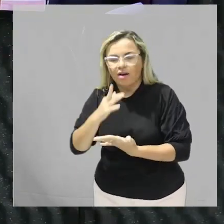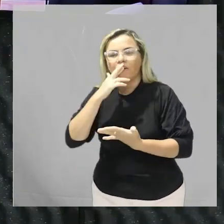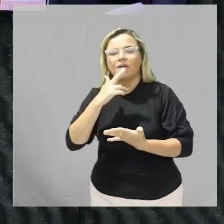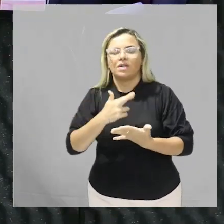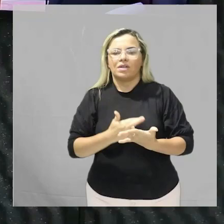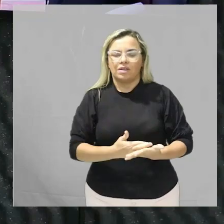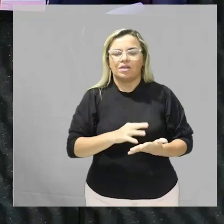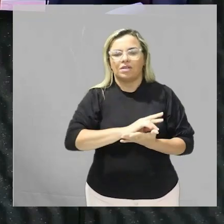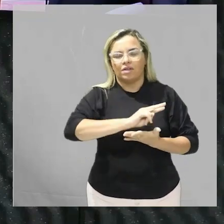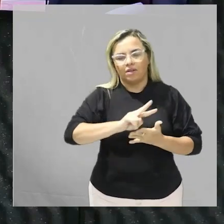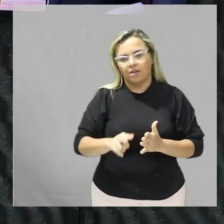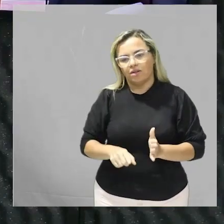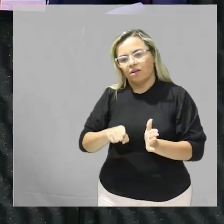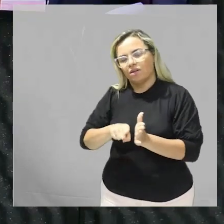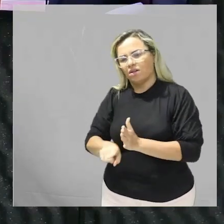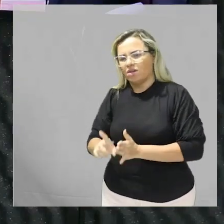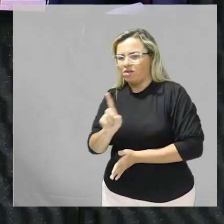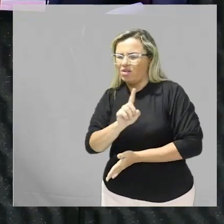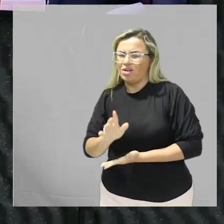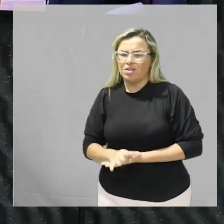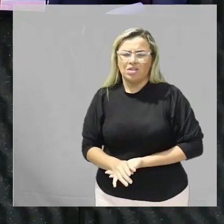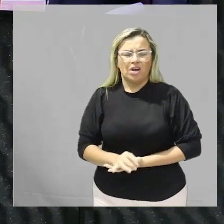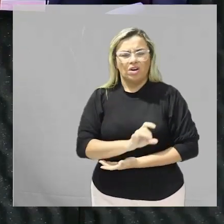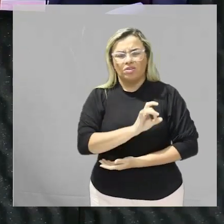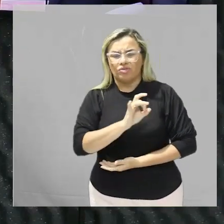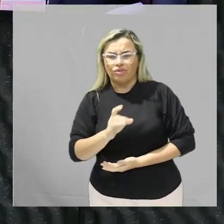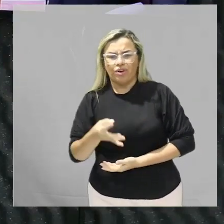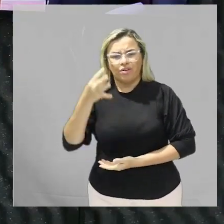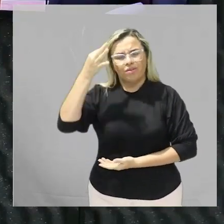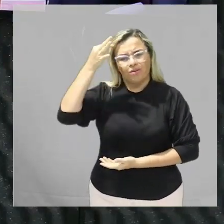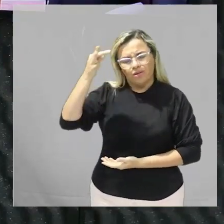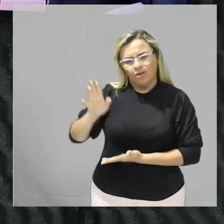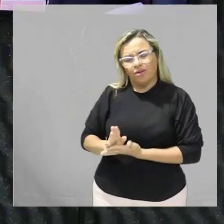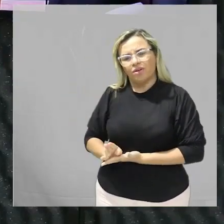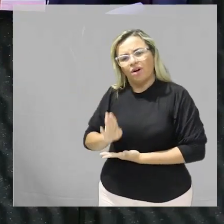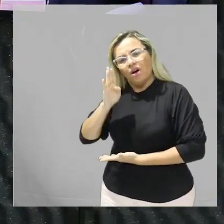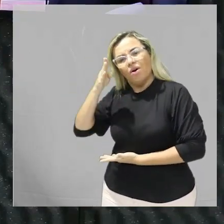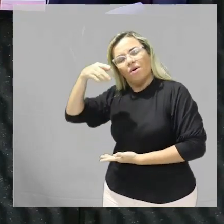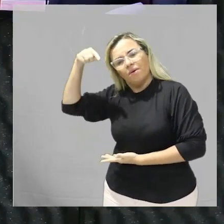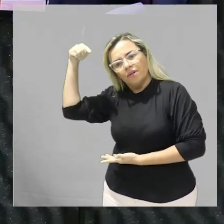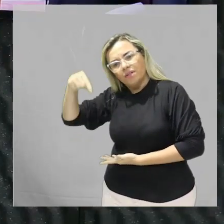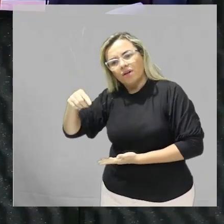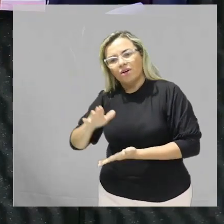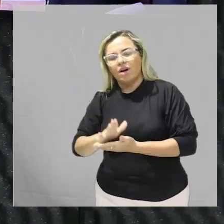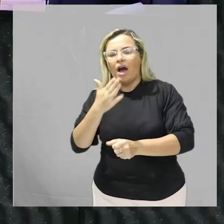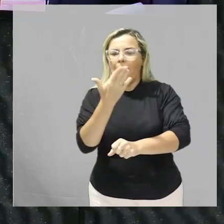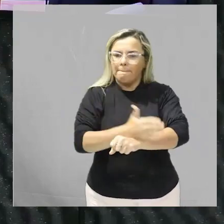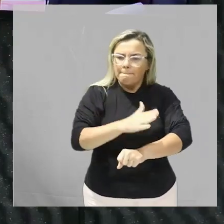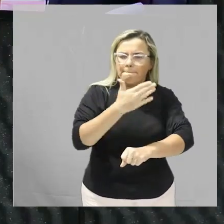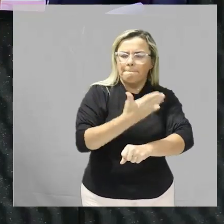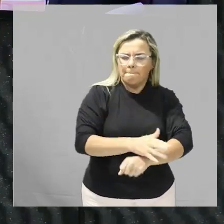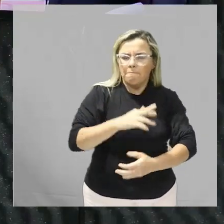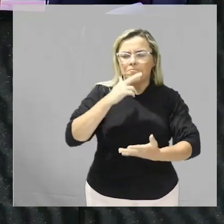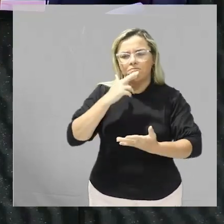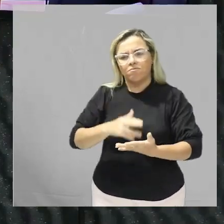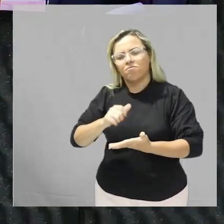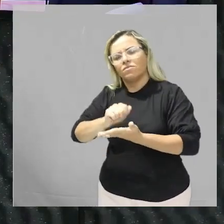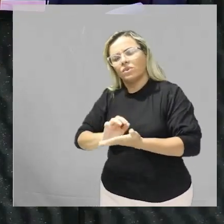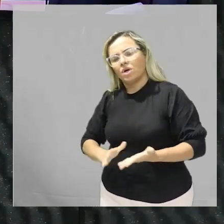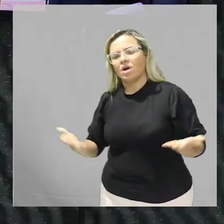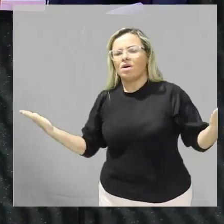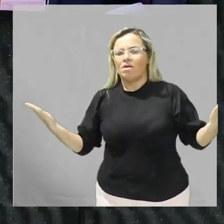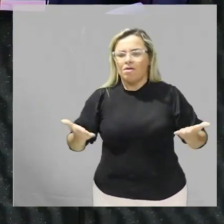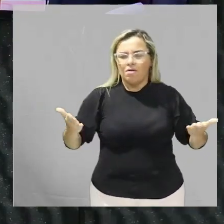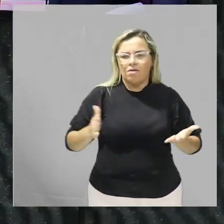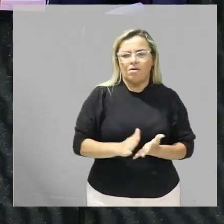questões, porque não adianta só a gente ver a teoria. O principal é a prática. E hoje, na nossa aula de